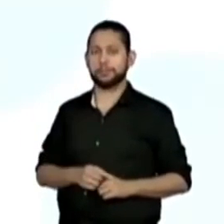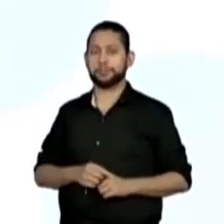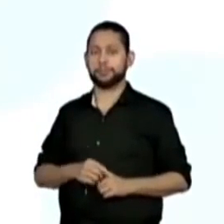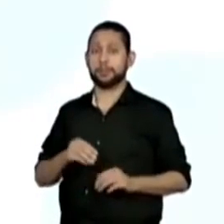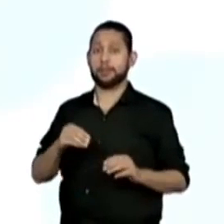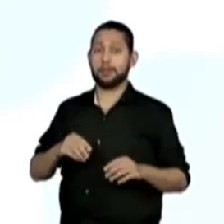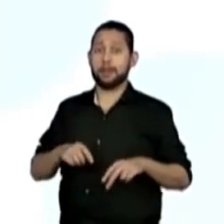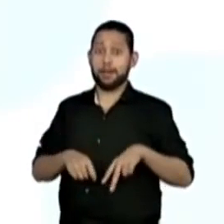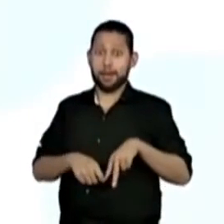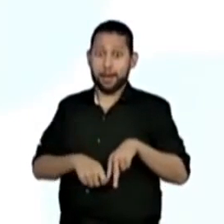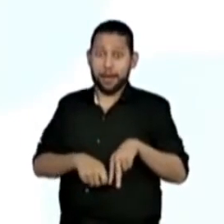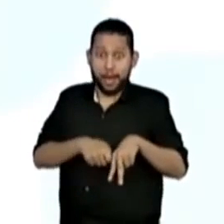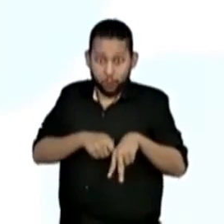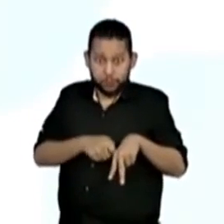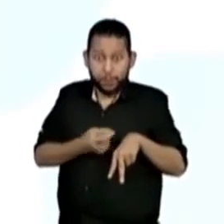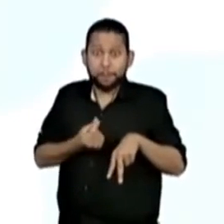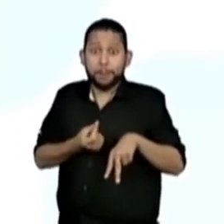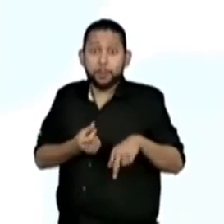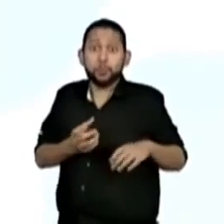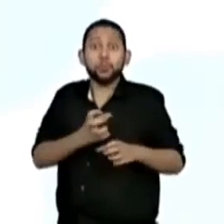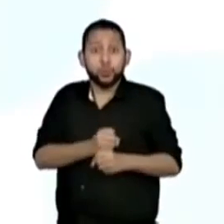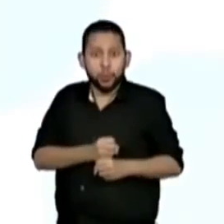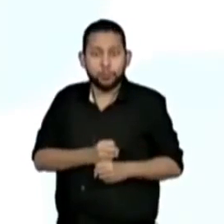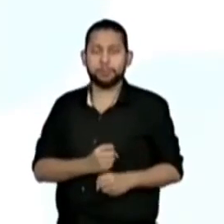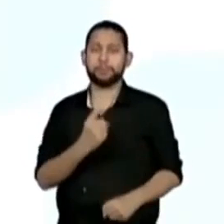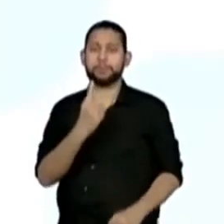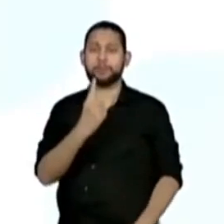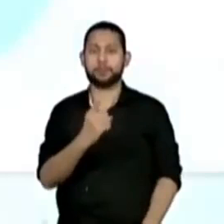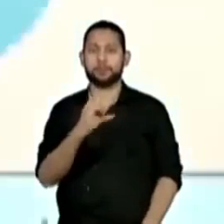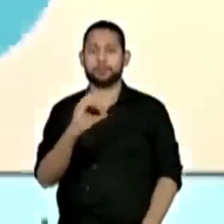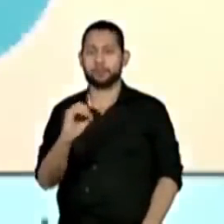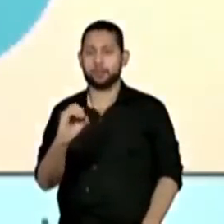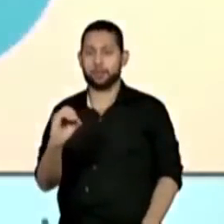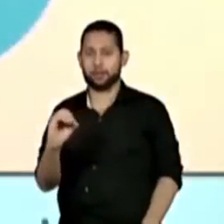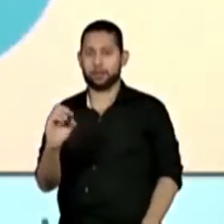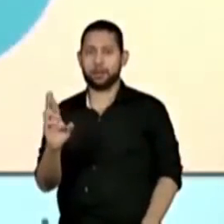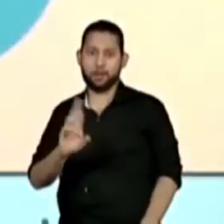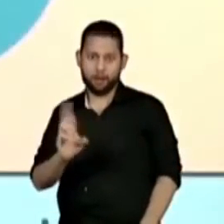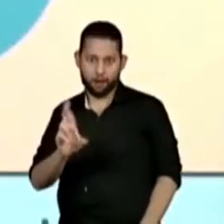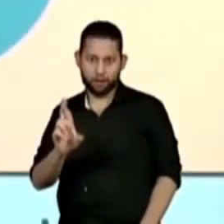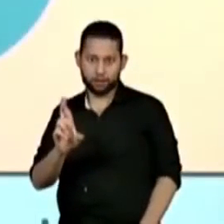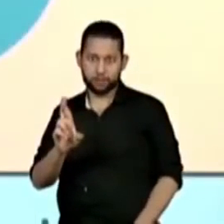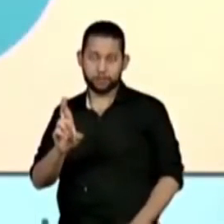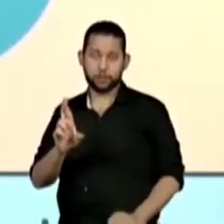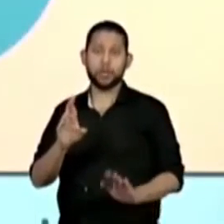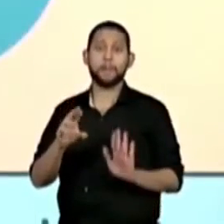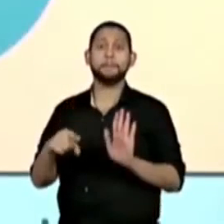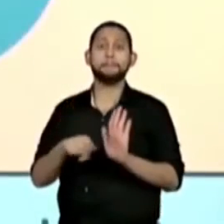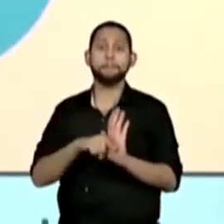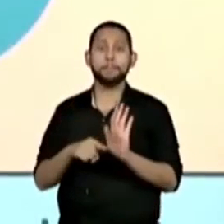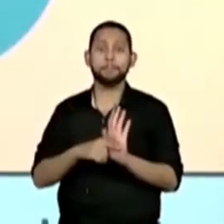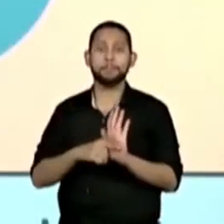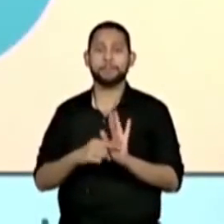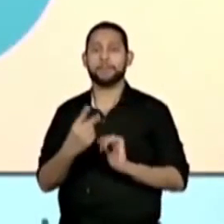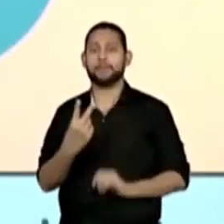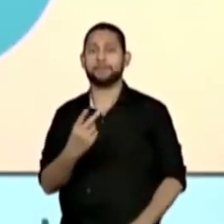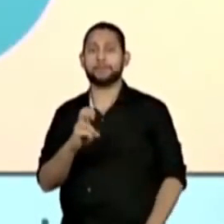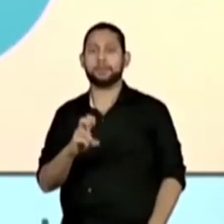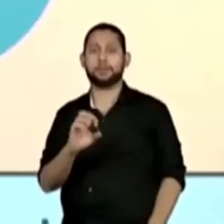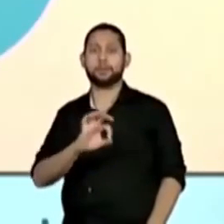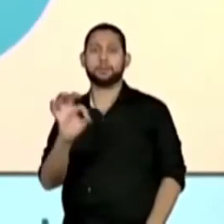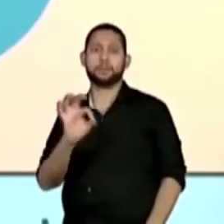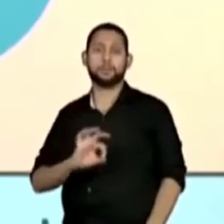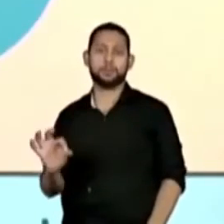100 menos 25% que a propósito é R 25 o valor da calça será